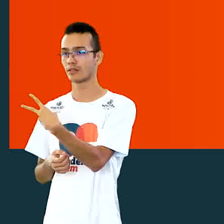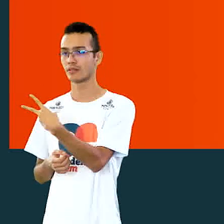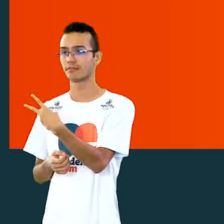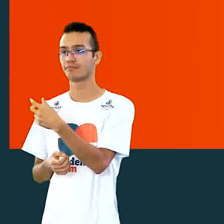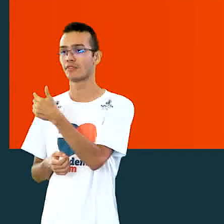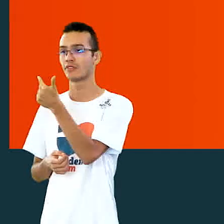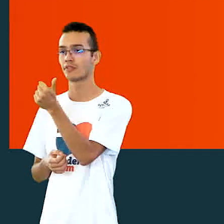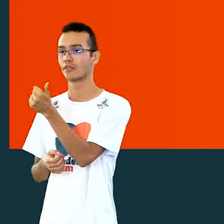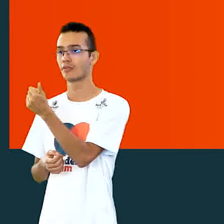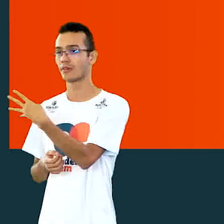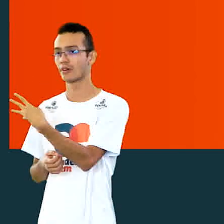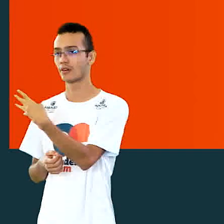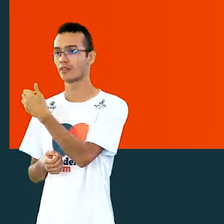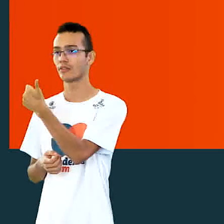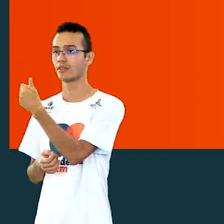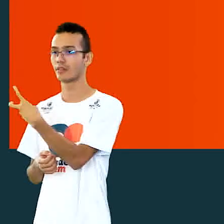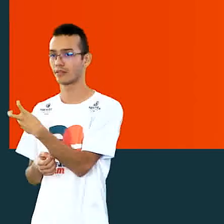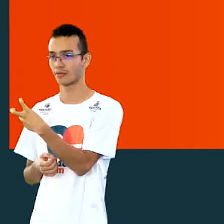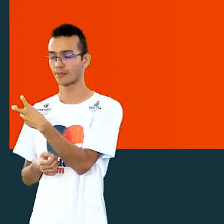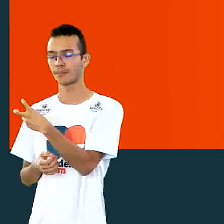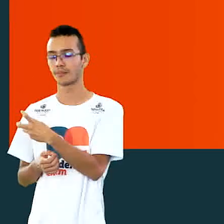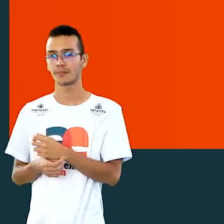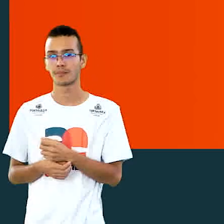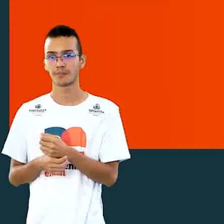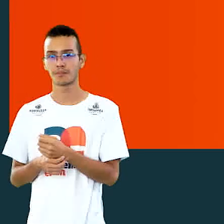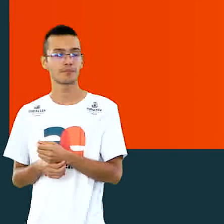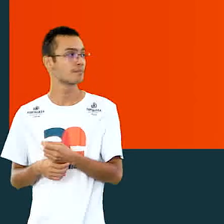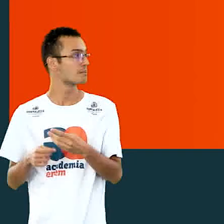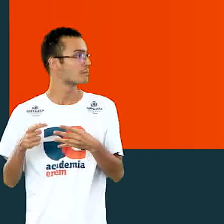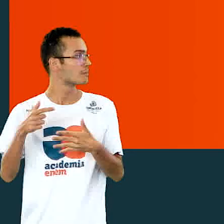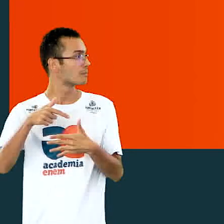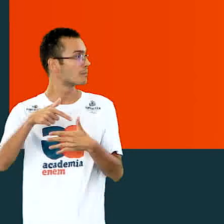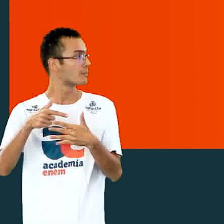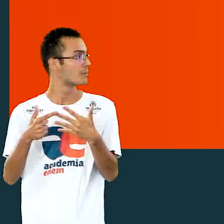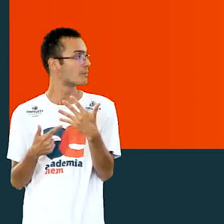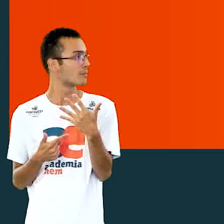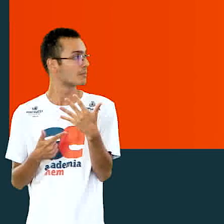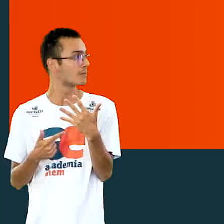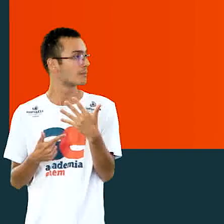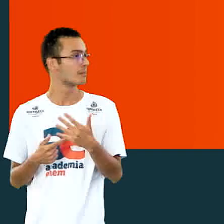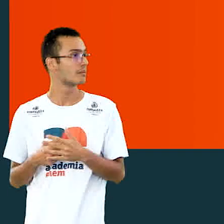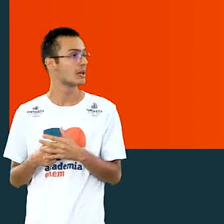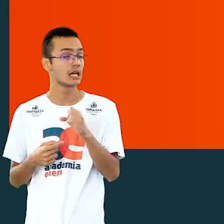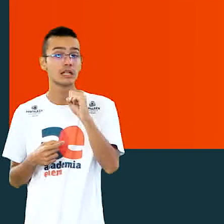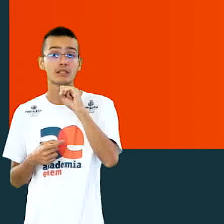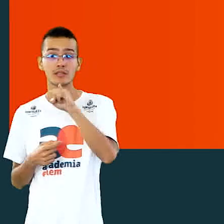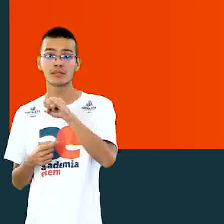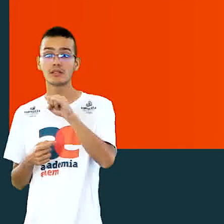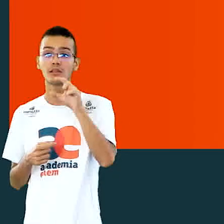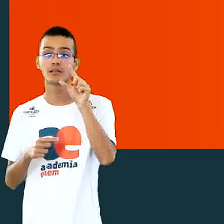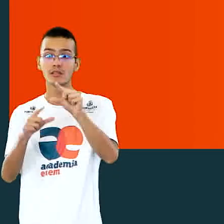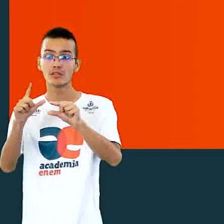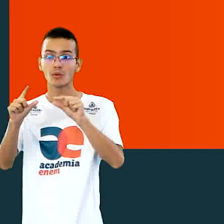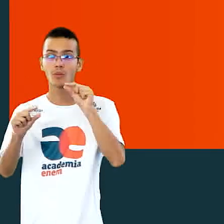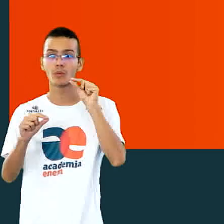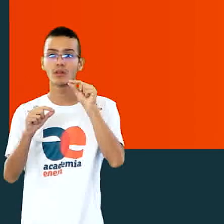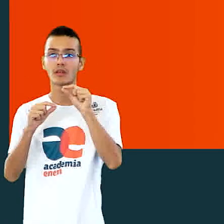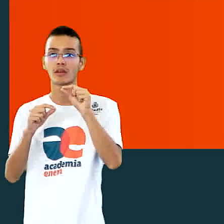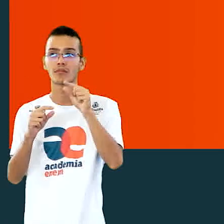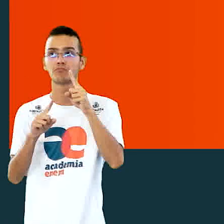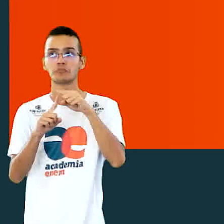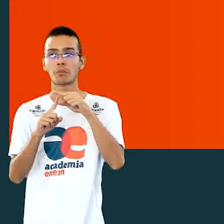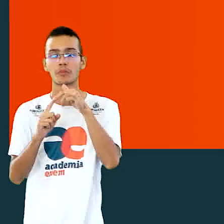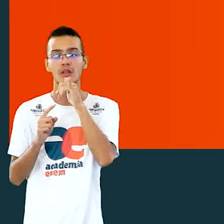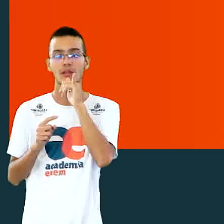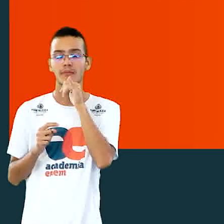24, quando eu ligar o chuveiro na posição inverno, como vai passar